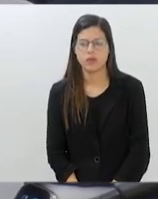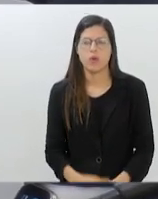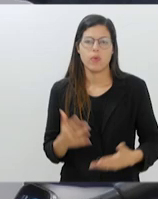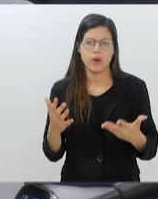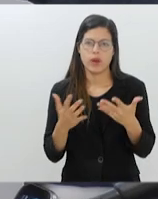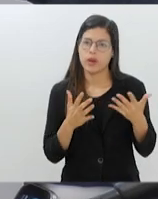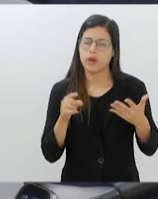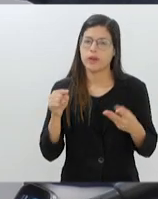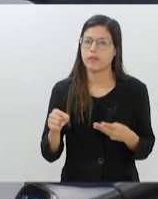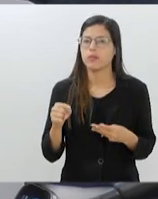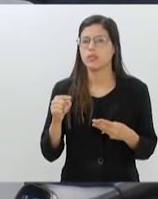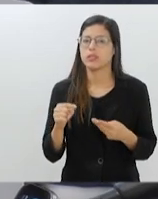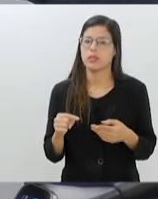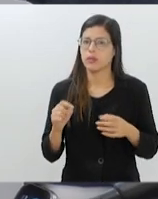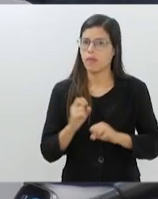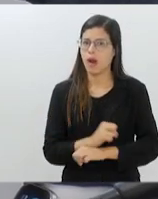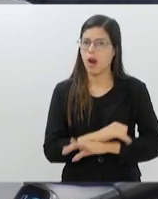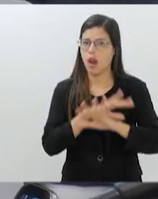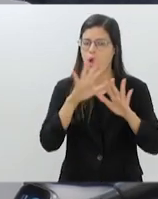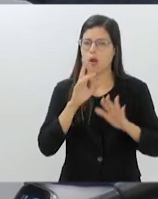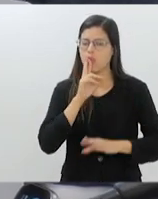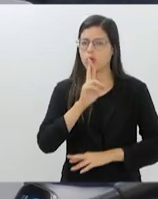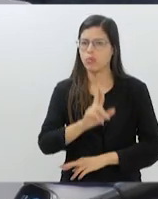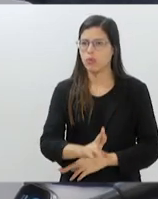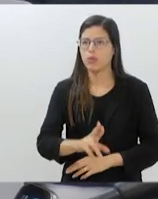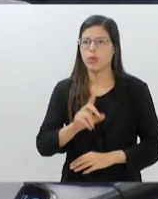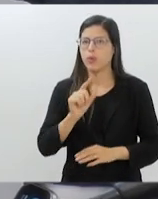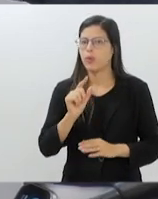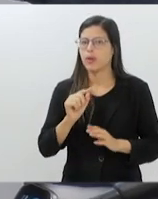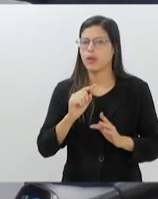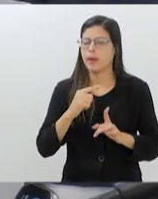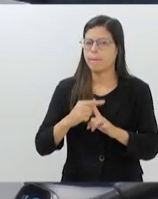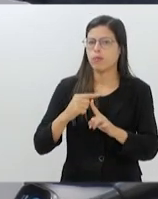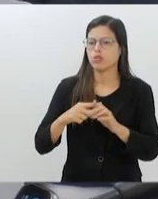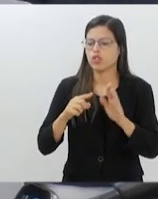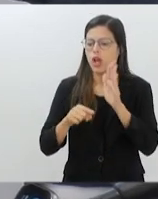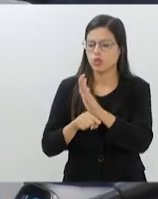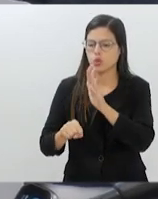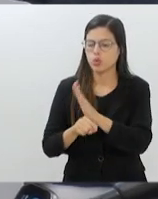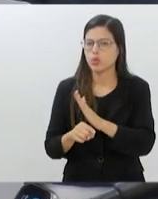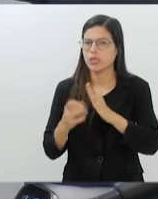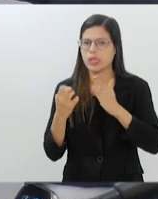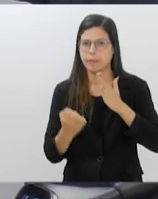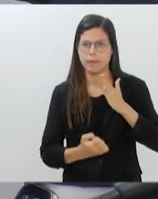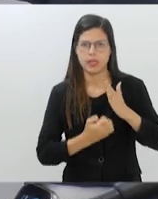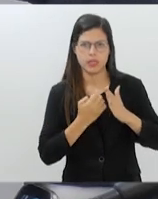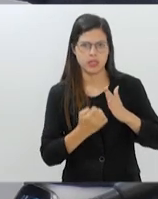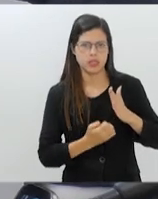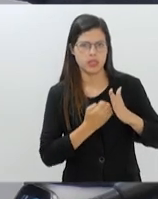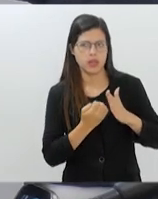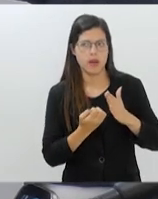informação do que que favorece institucionalmente a empresa Patrocinar